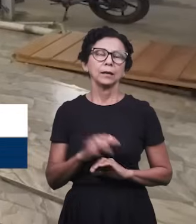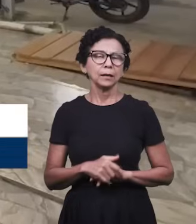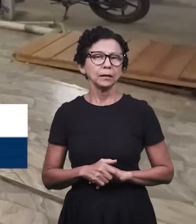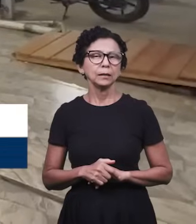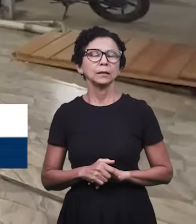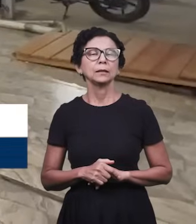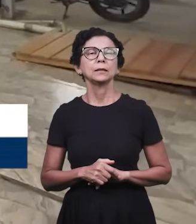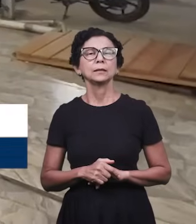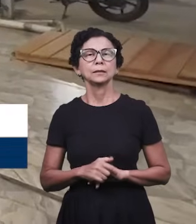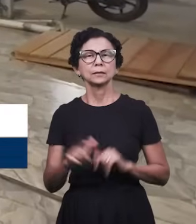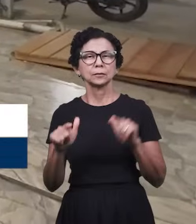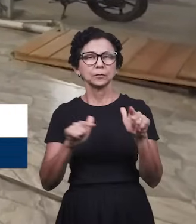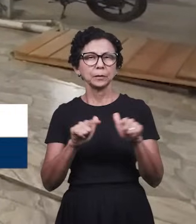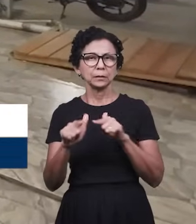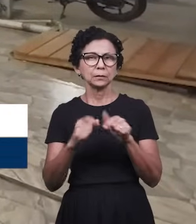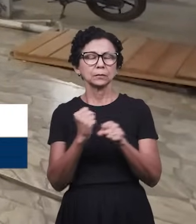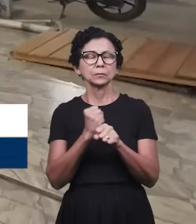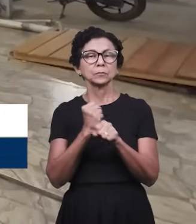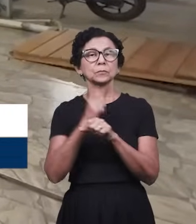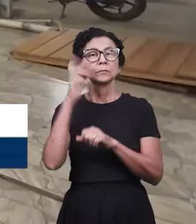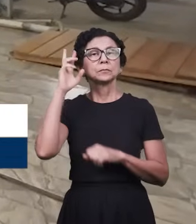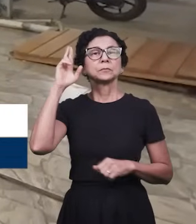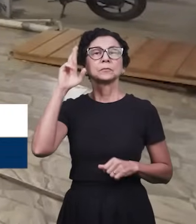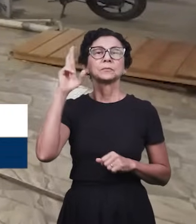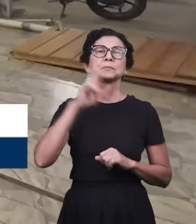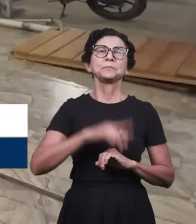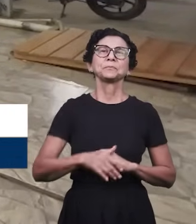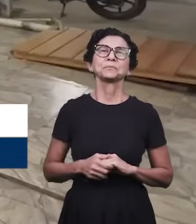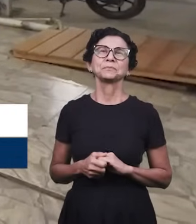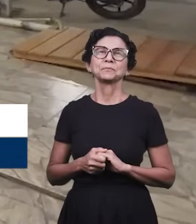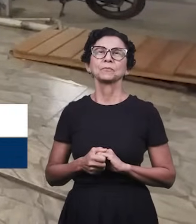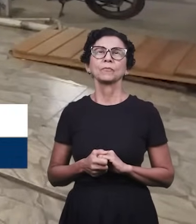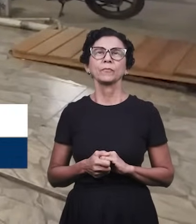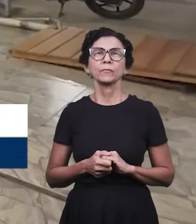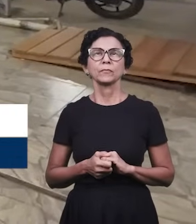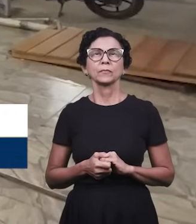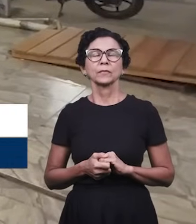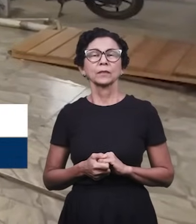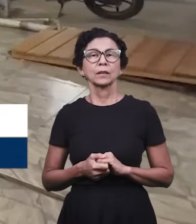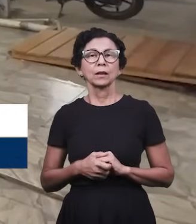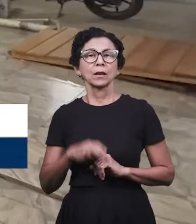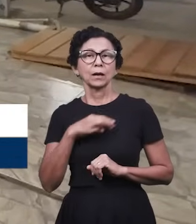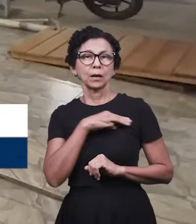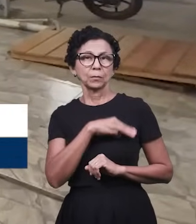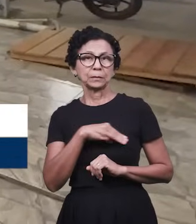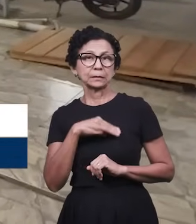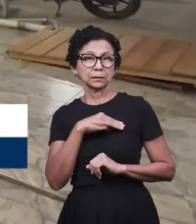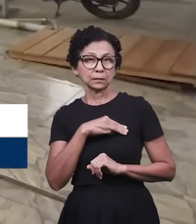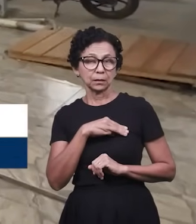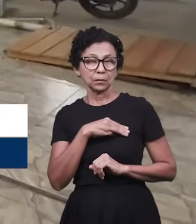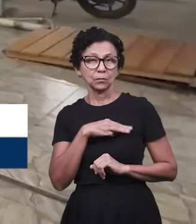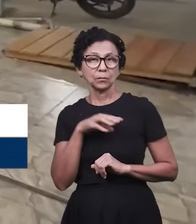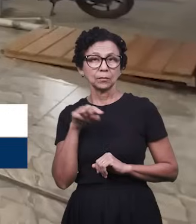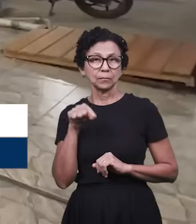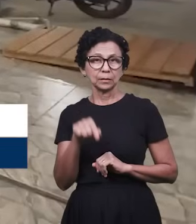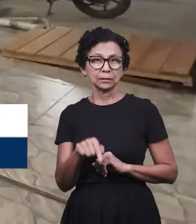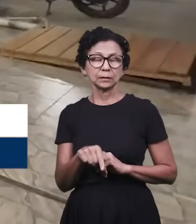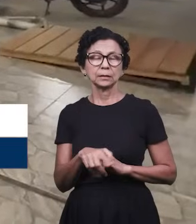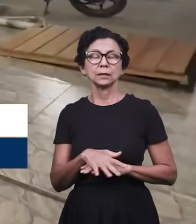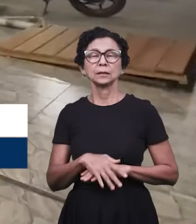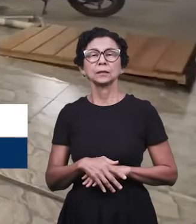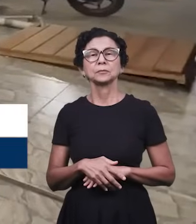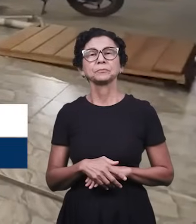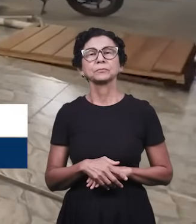aqui, né? Então, a missão para nós aqui da Ilha do Marajó, né,